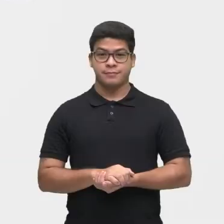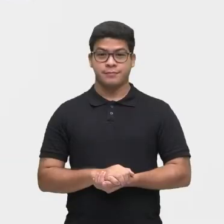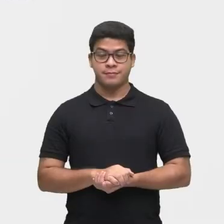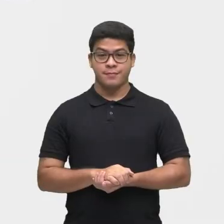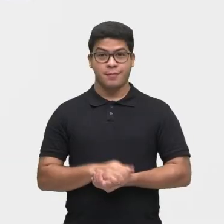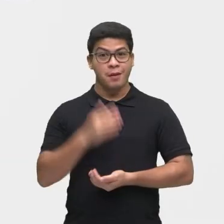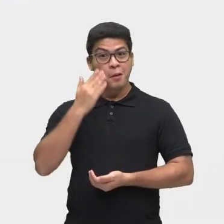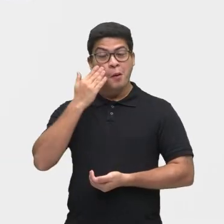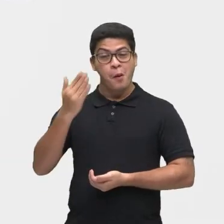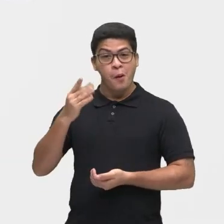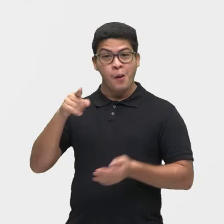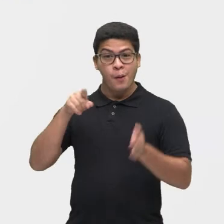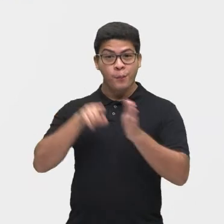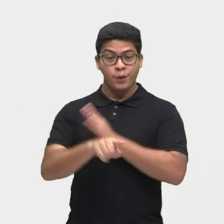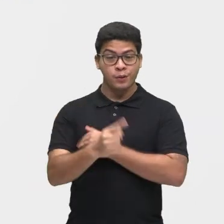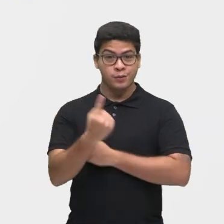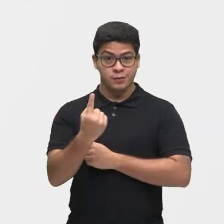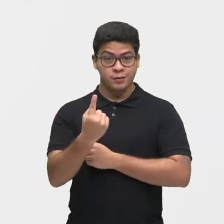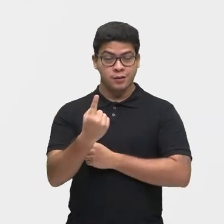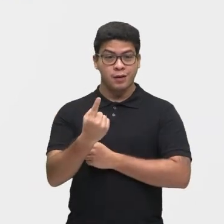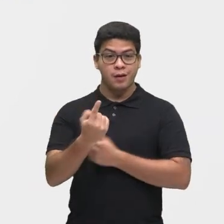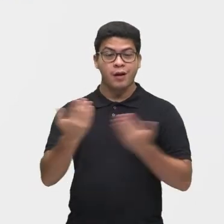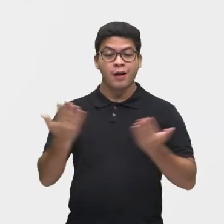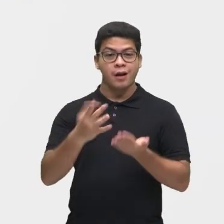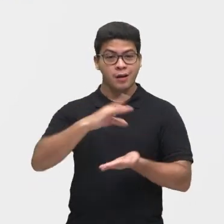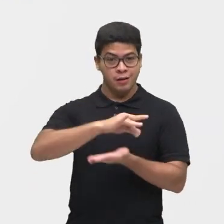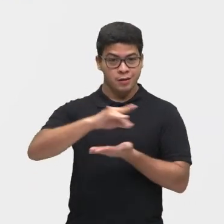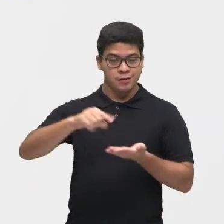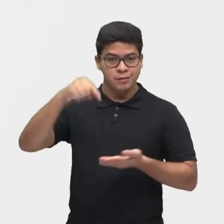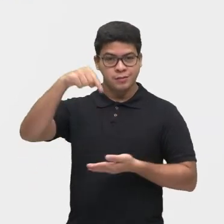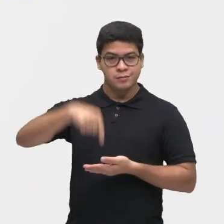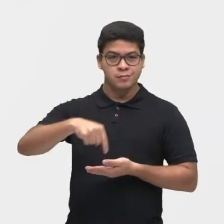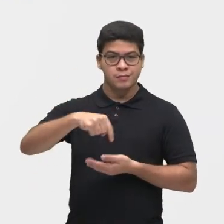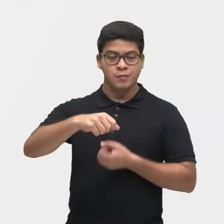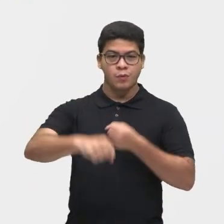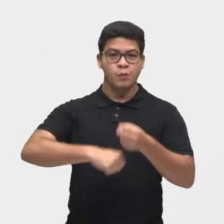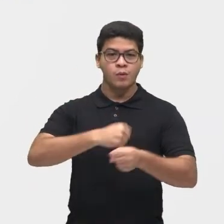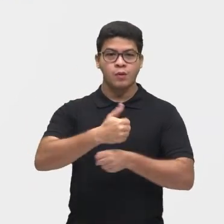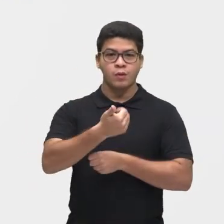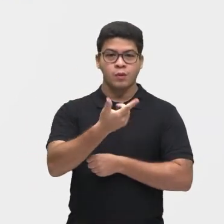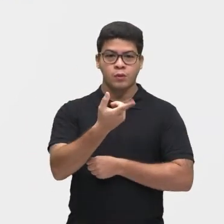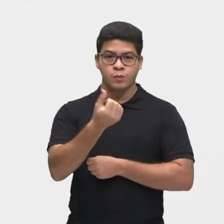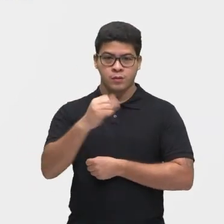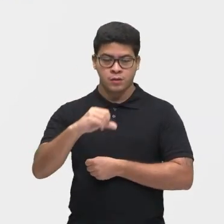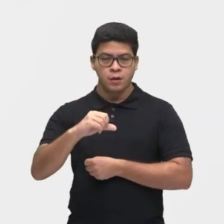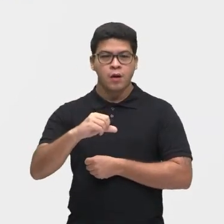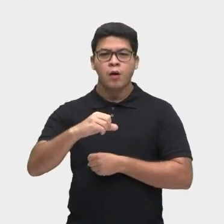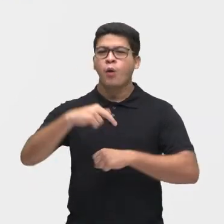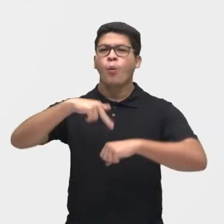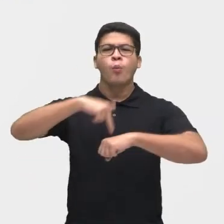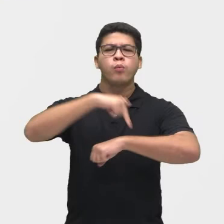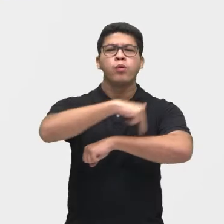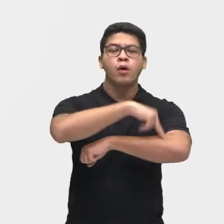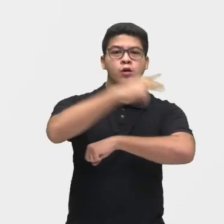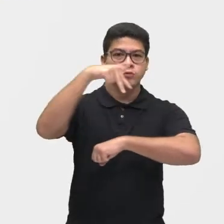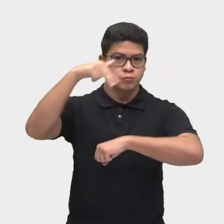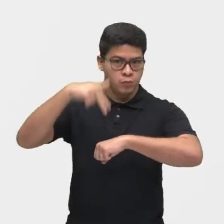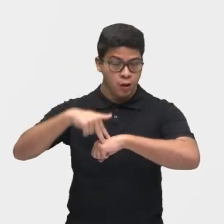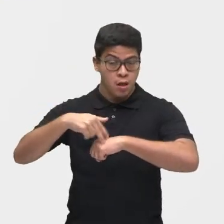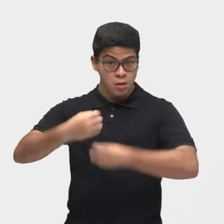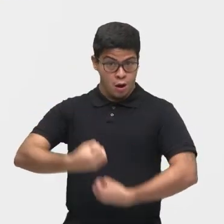Então, tá aí, ó, questão 1, CMA 2019. Ginástica rítmica é uma ginástica que promove a expressão